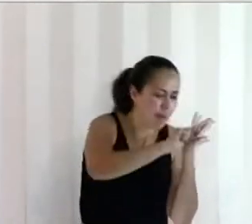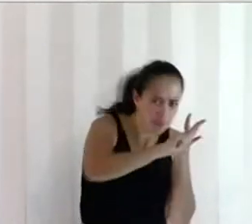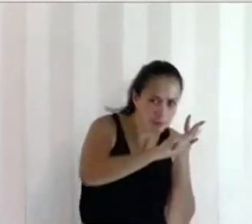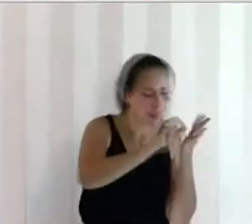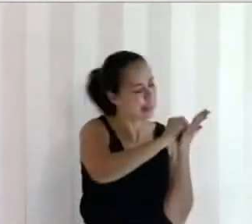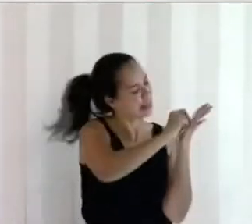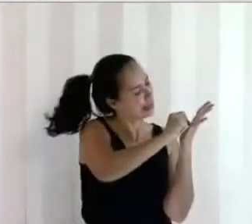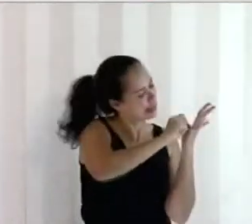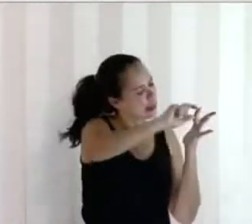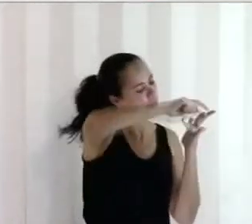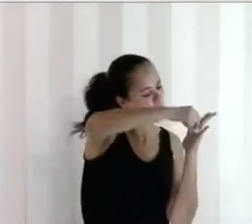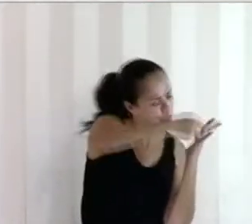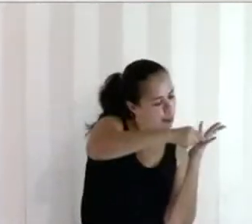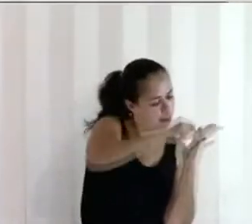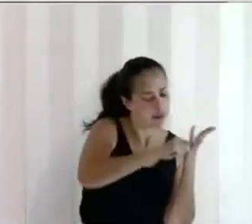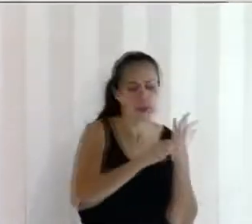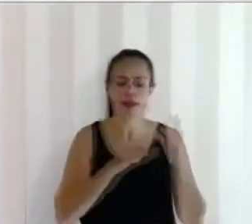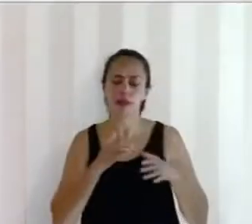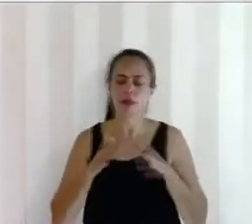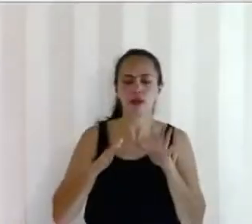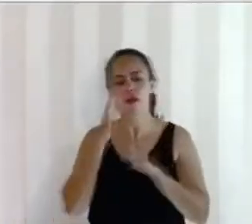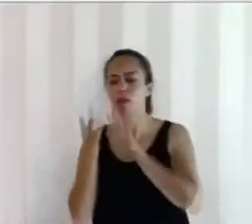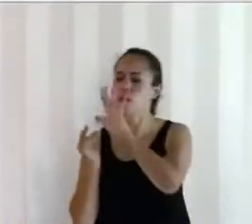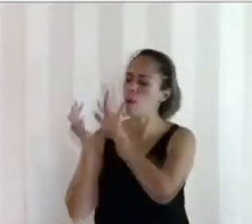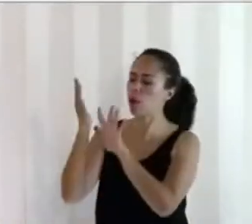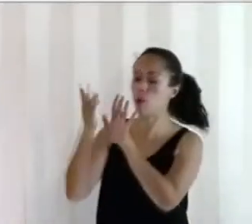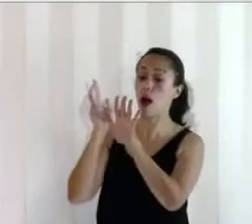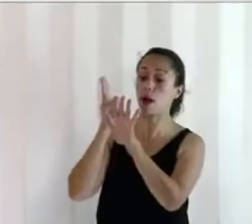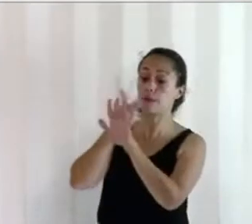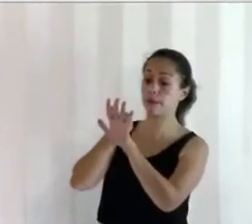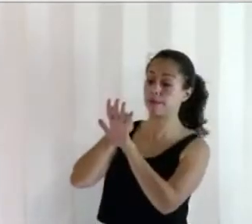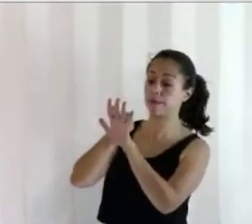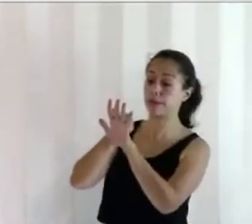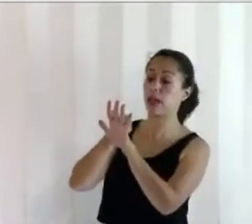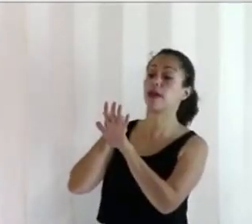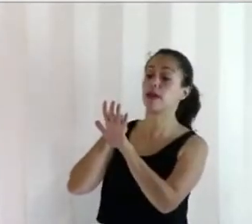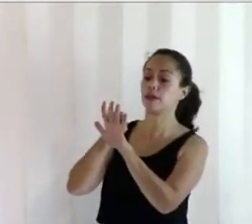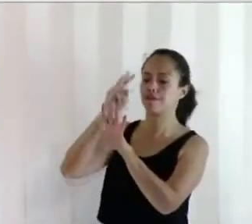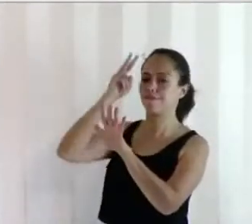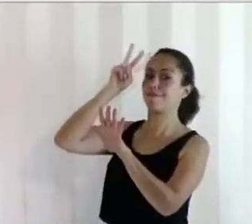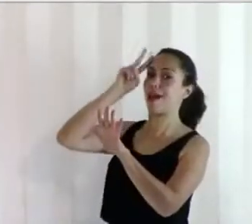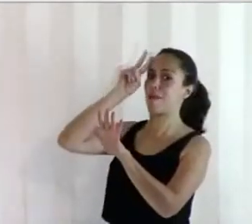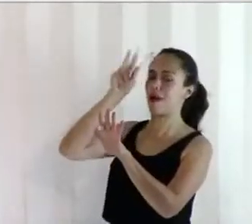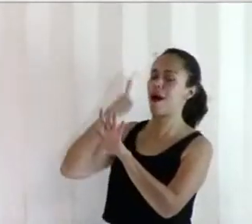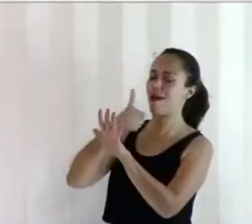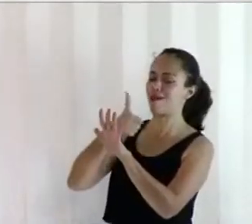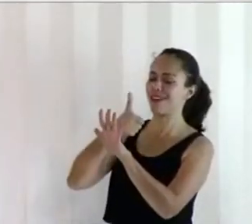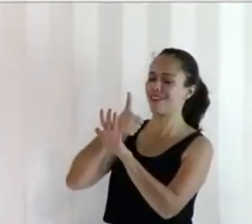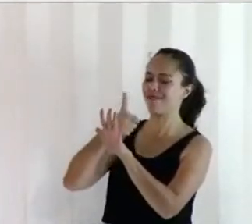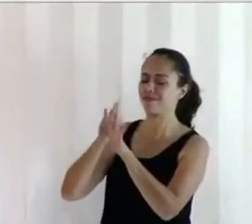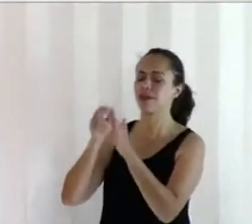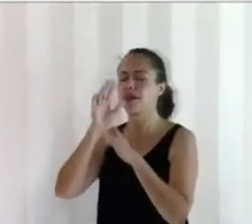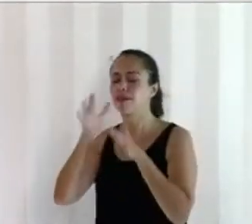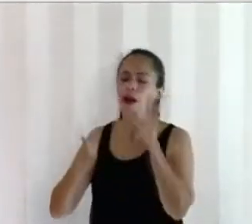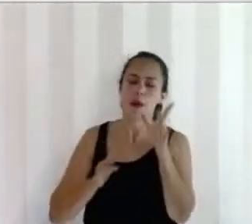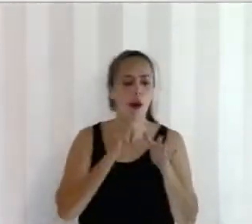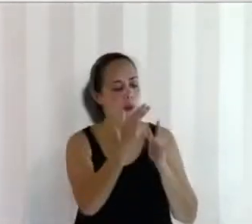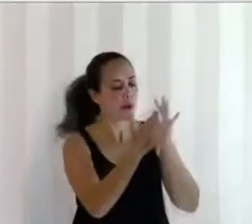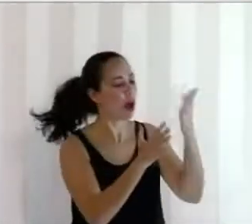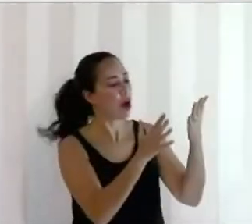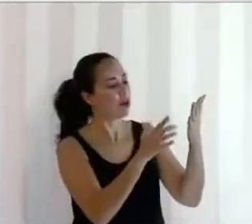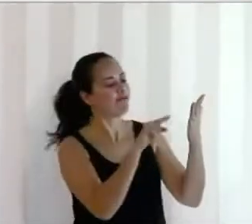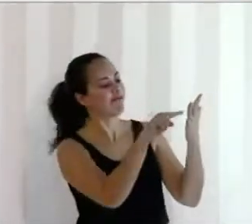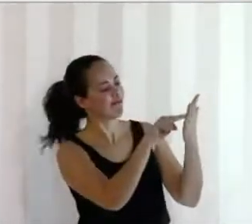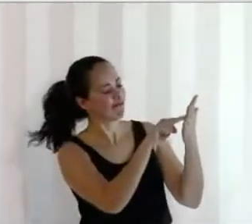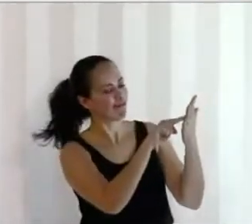diante dos nossos olhos. Então, esse é o exercício hoje. Você pode fazer isso por